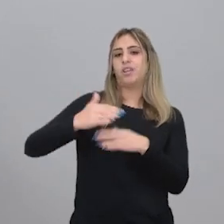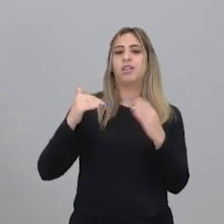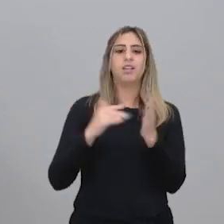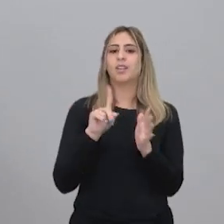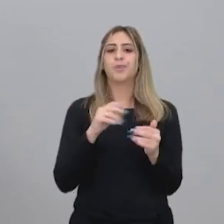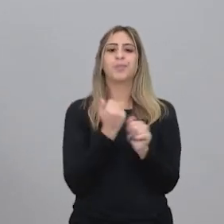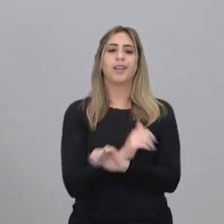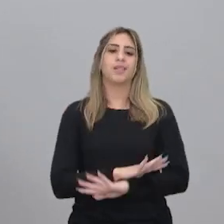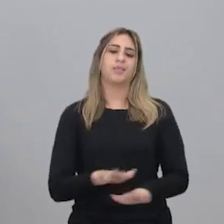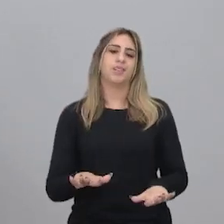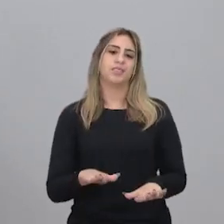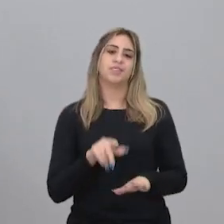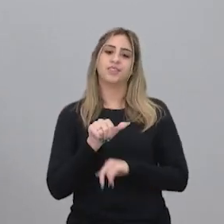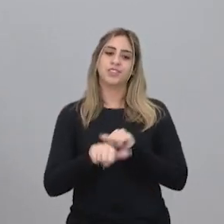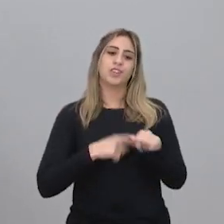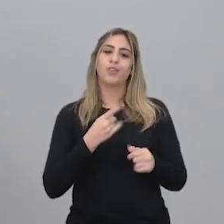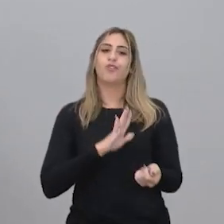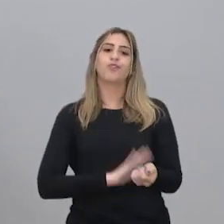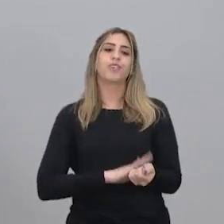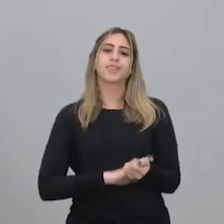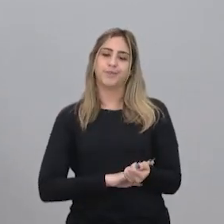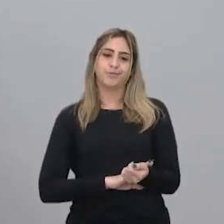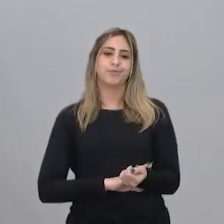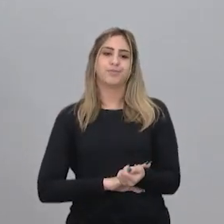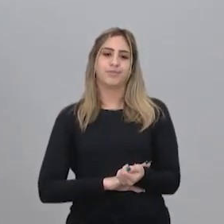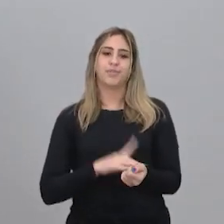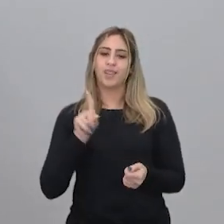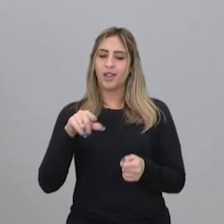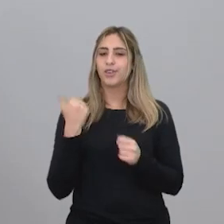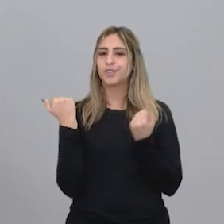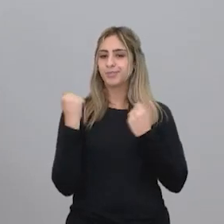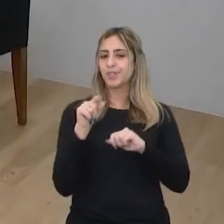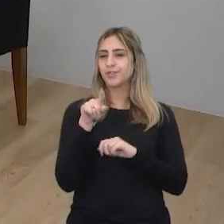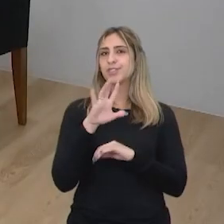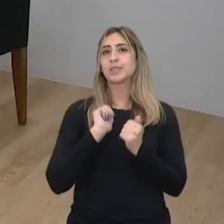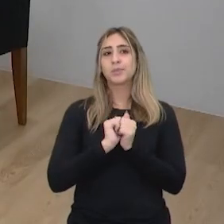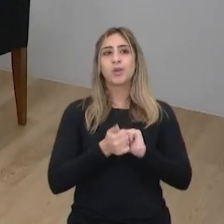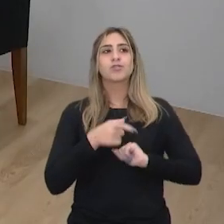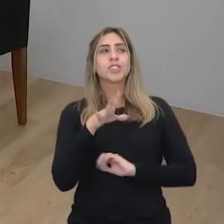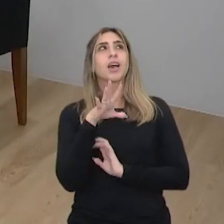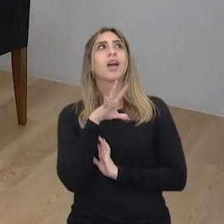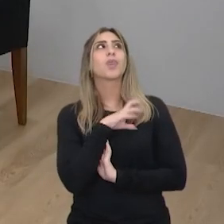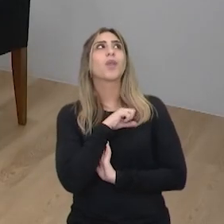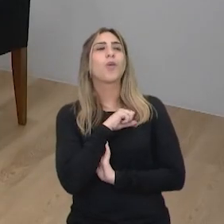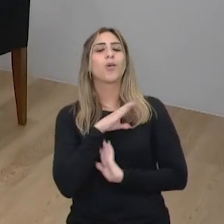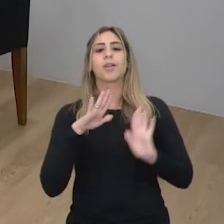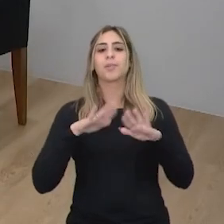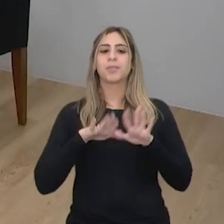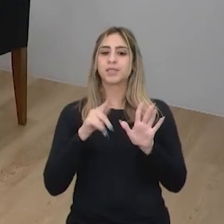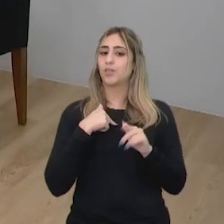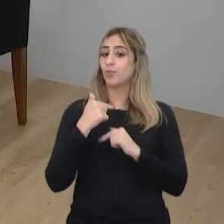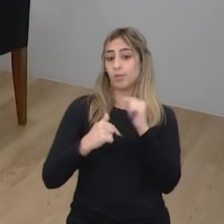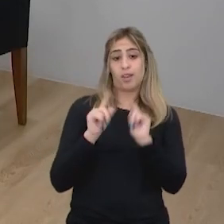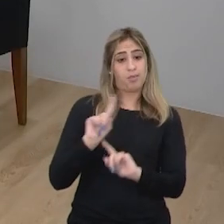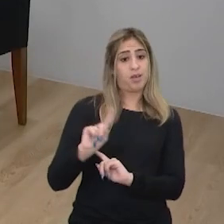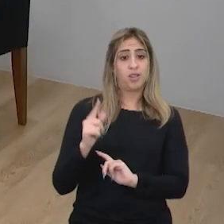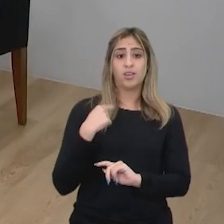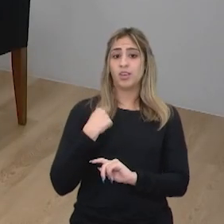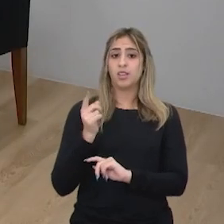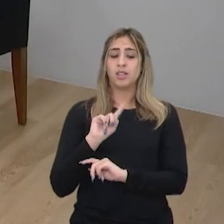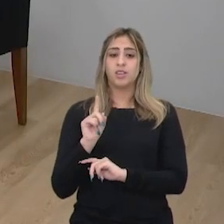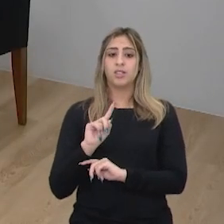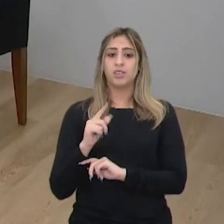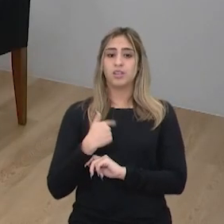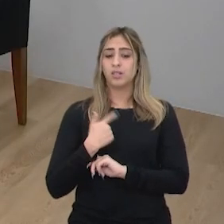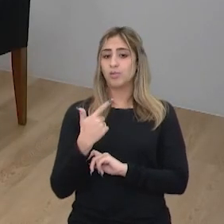não para mais, vira meio que um vício, né? Uma coisa que é o esporte que você gosta tanto. Eu não trabalho com isso,